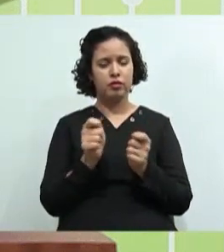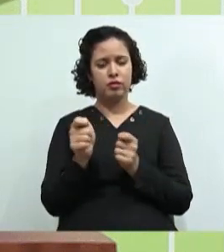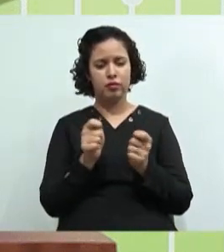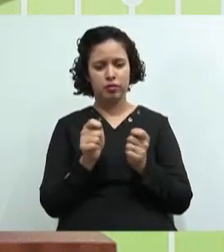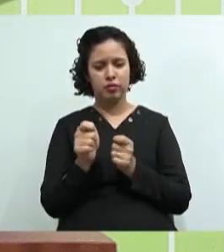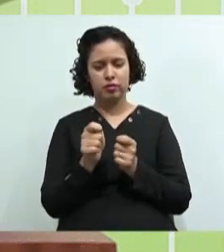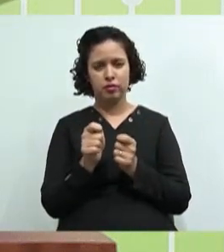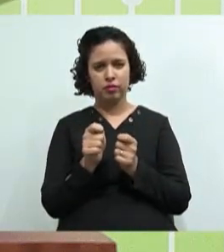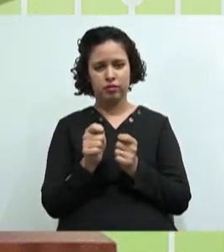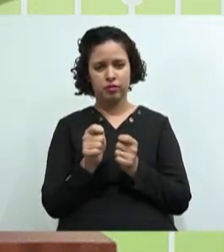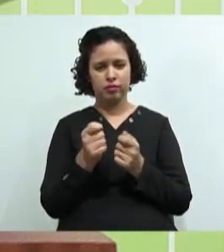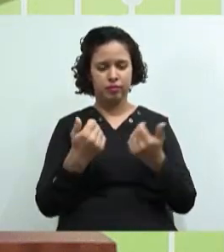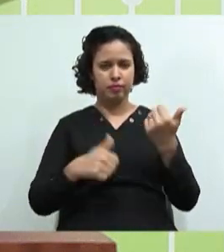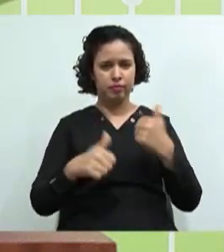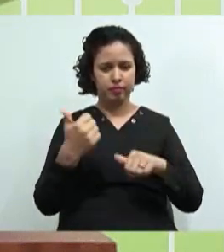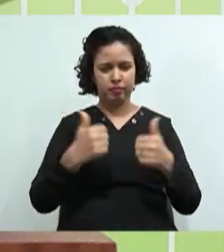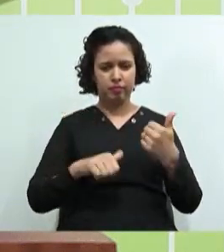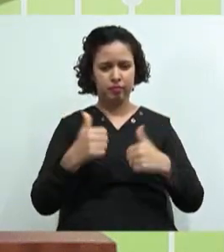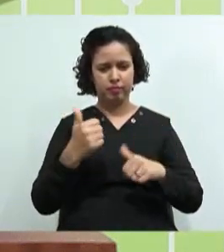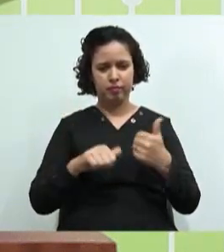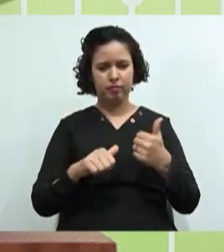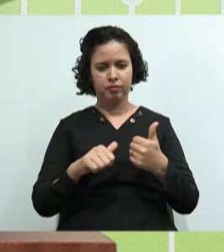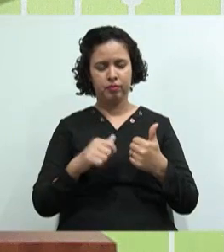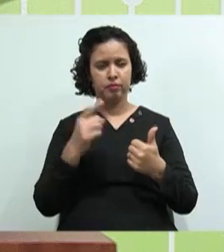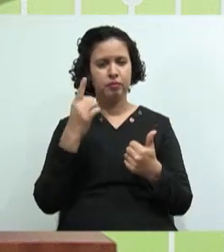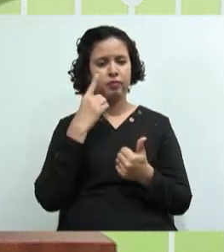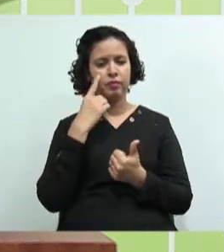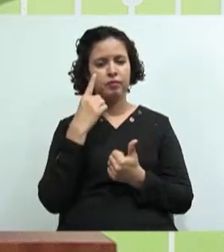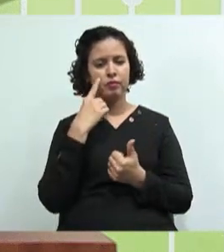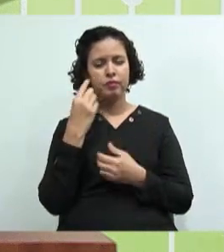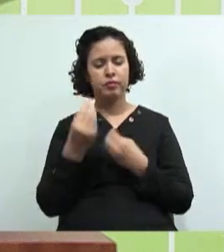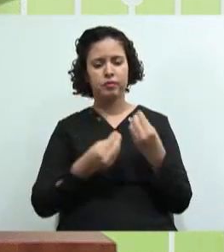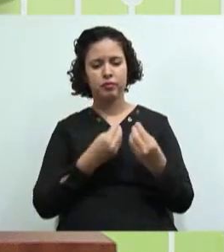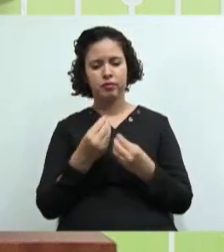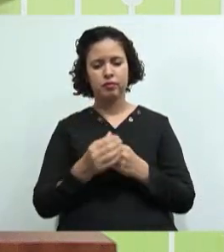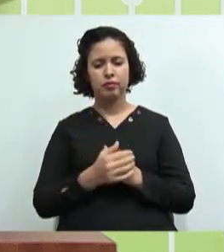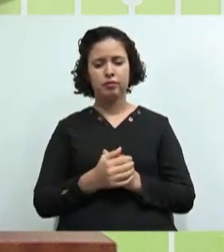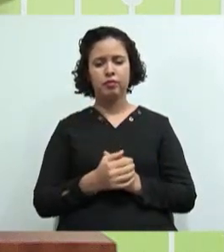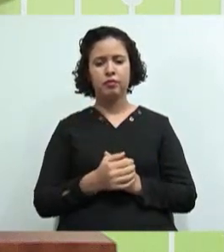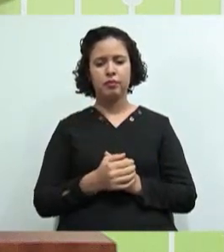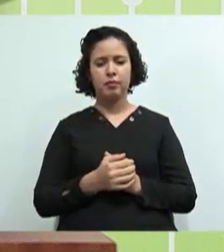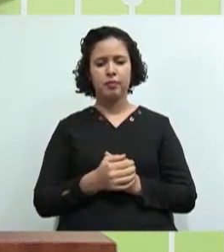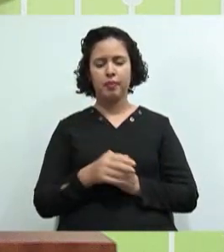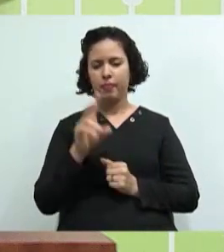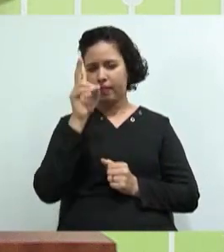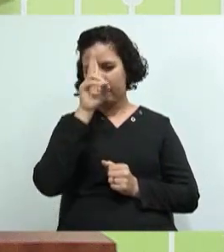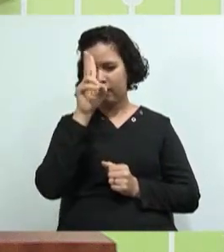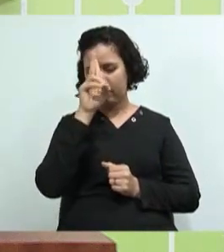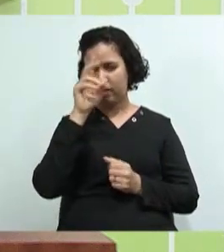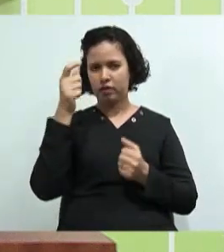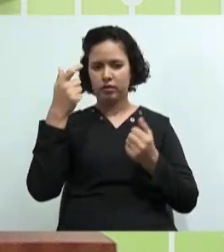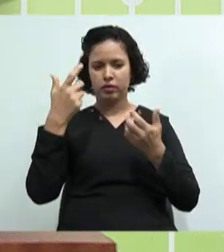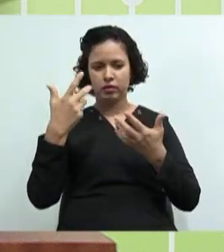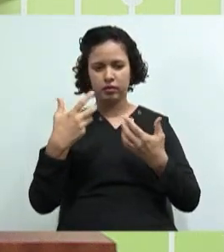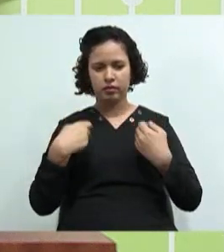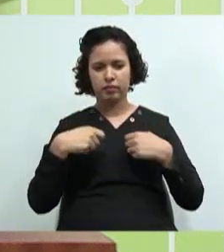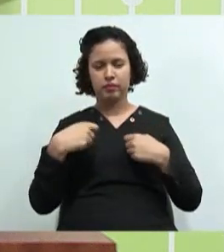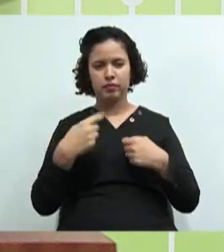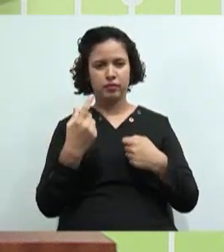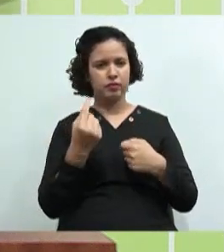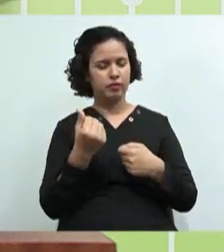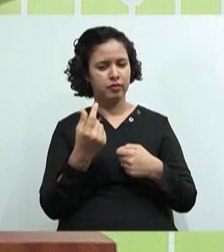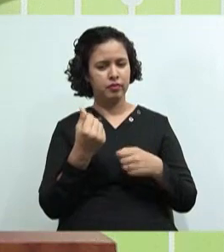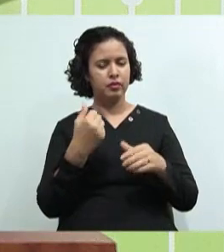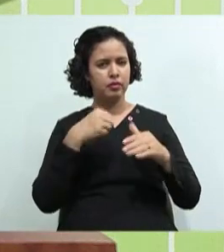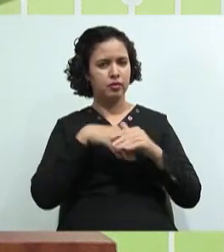e avaliação. Na verdade, nós vamos verificar isso também de uma forma diferente. Olha só, lembra que eu falei que eu queria guardar 12 mil